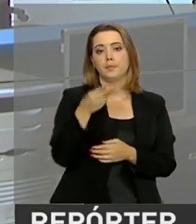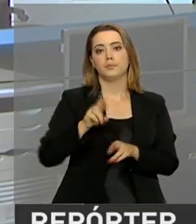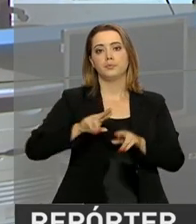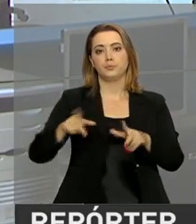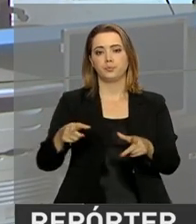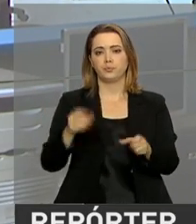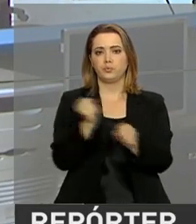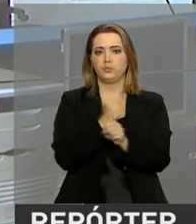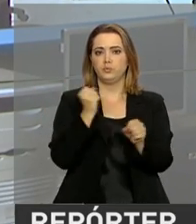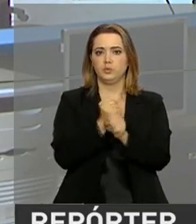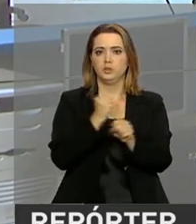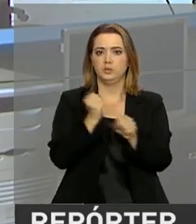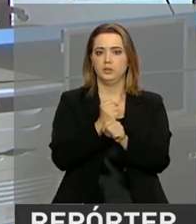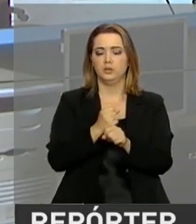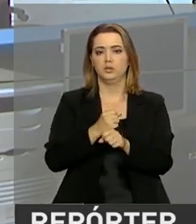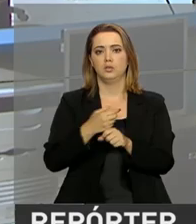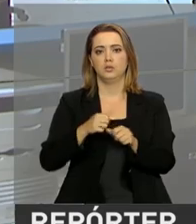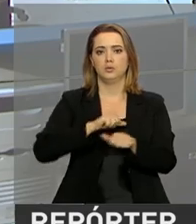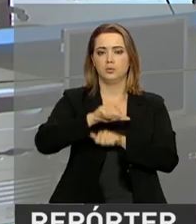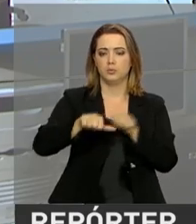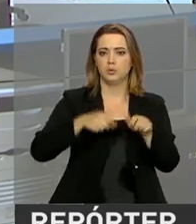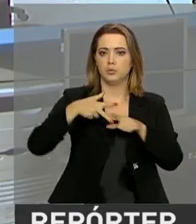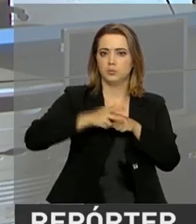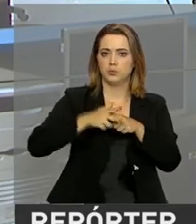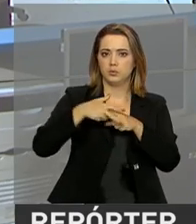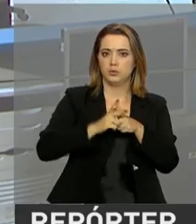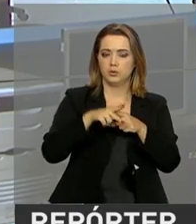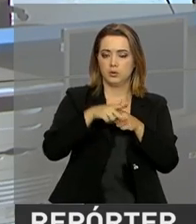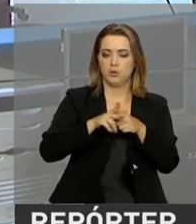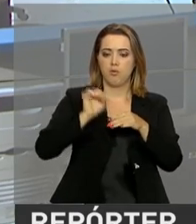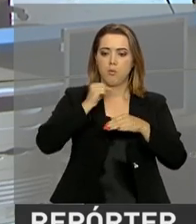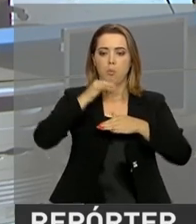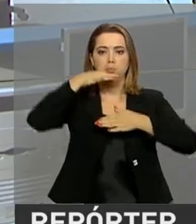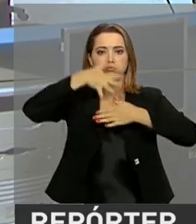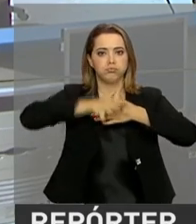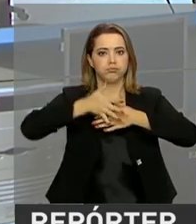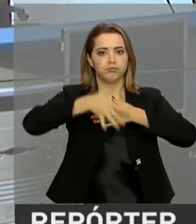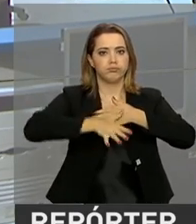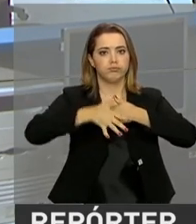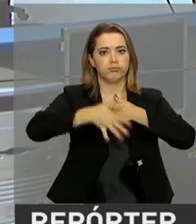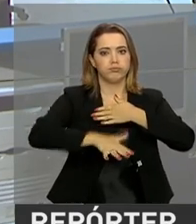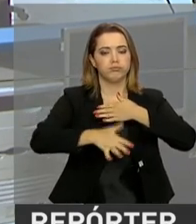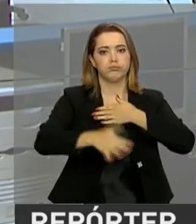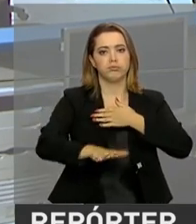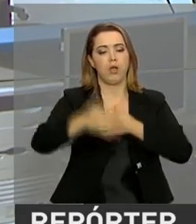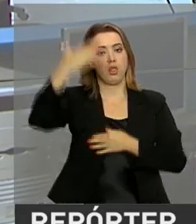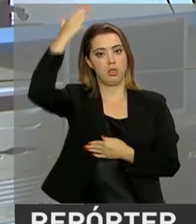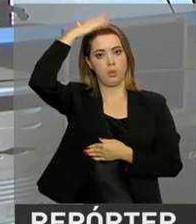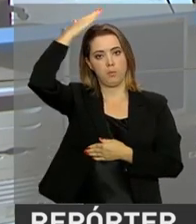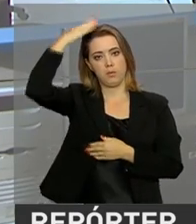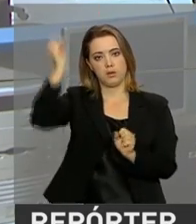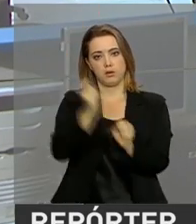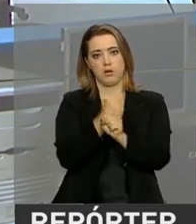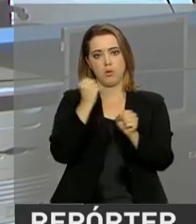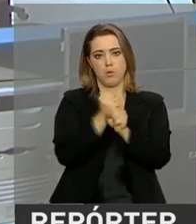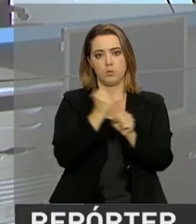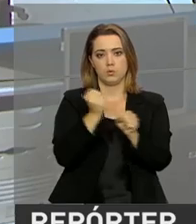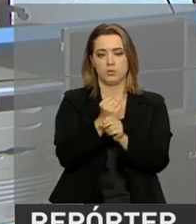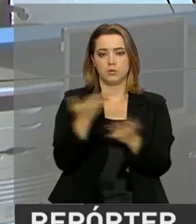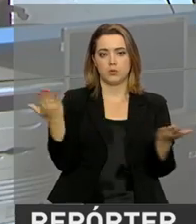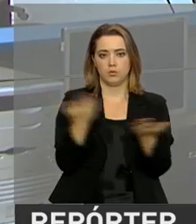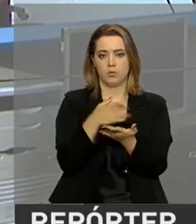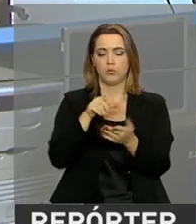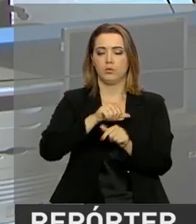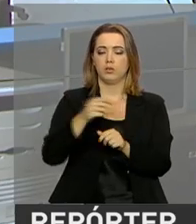do iguaçu no paraná os recursos serão destinados para custeio das obras de reconstrução de áreas destruídas por desastres